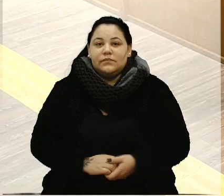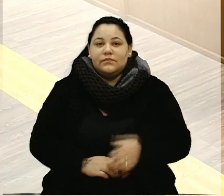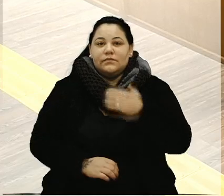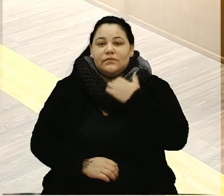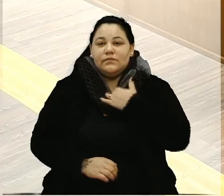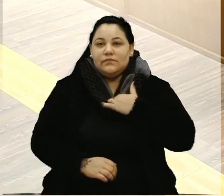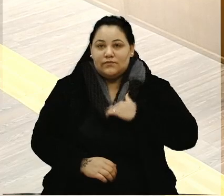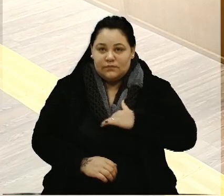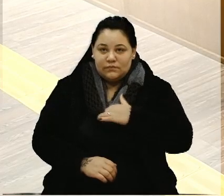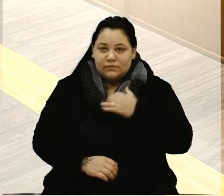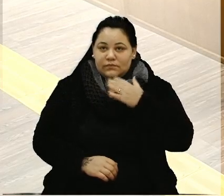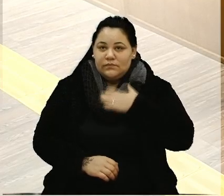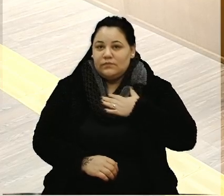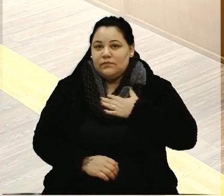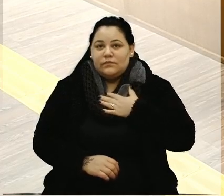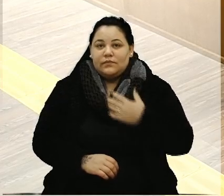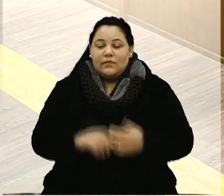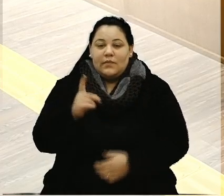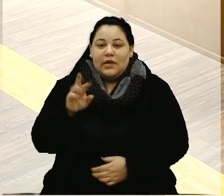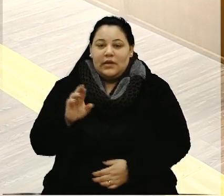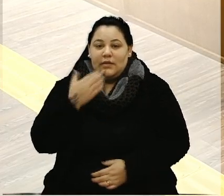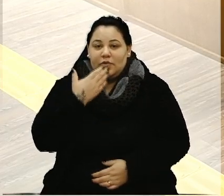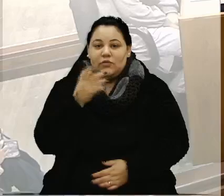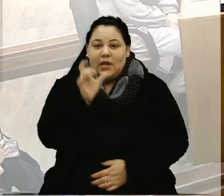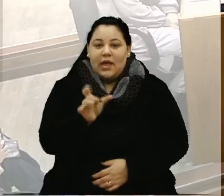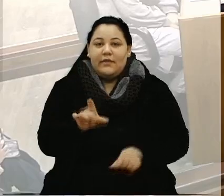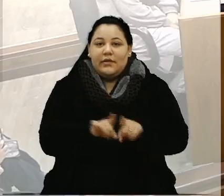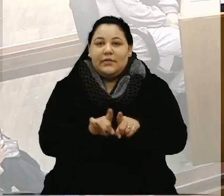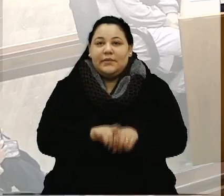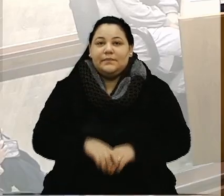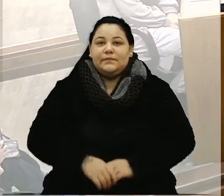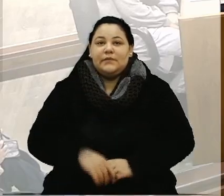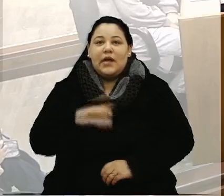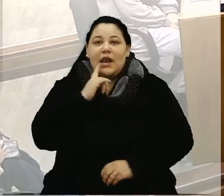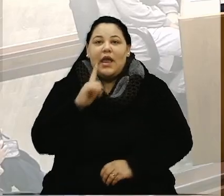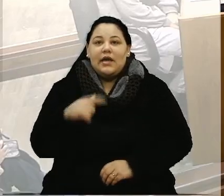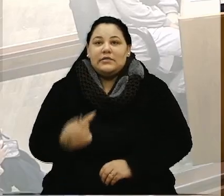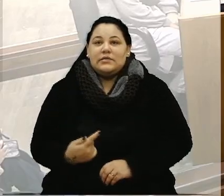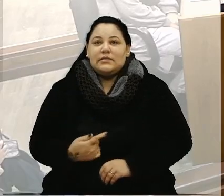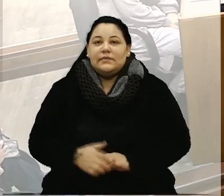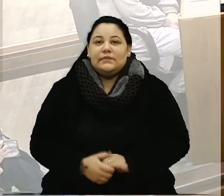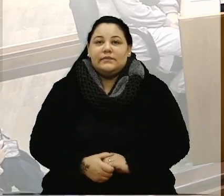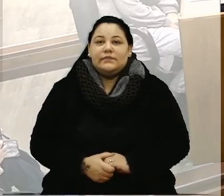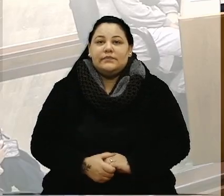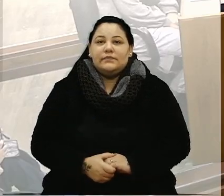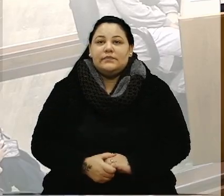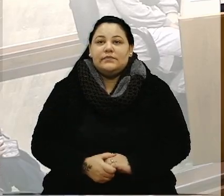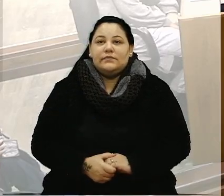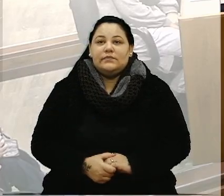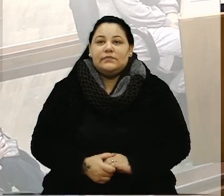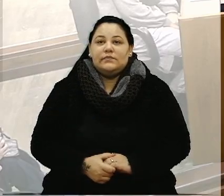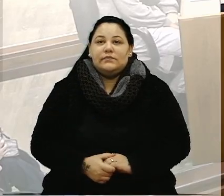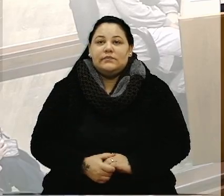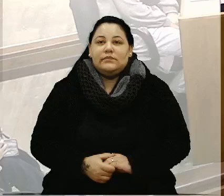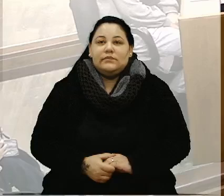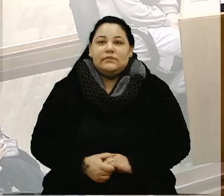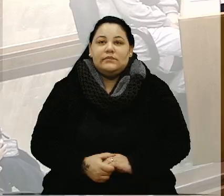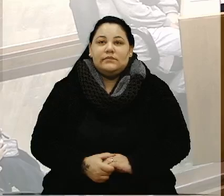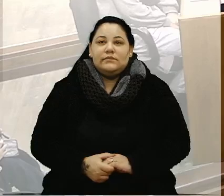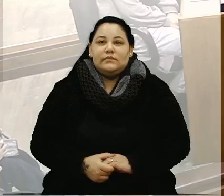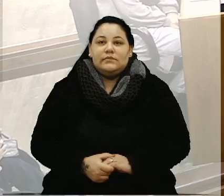do Progressistas. Bancada do PRD, Gladys. pede a palavra. Vereadora Gladys, a senhora, por gentileza. Tenha a bondade. Peço a